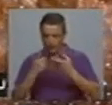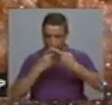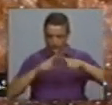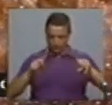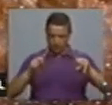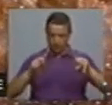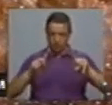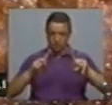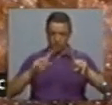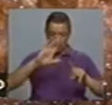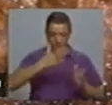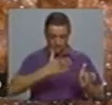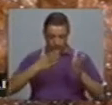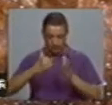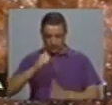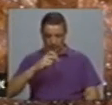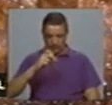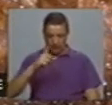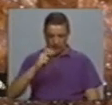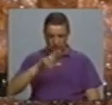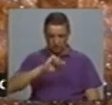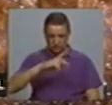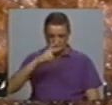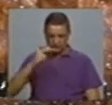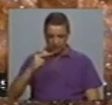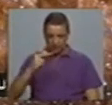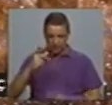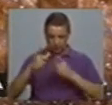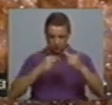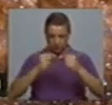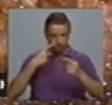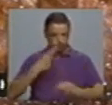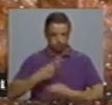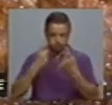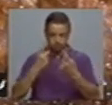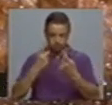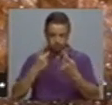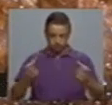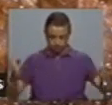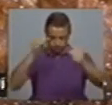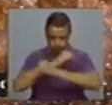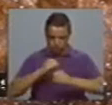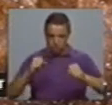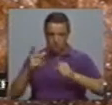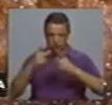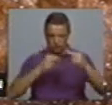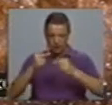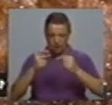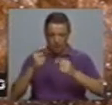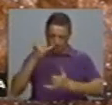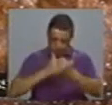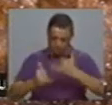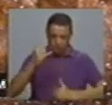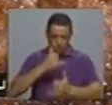um lado, galáxias com uma formação estelar muito explosiva, muitas estrelas a nascerem, e galáxias essas